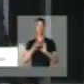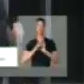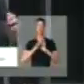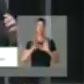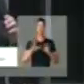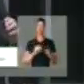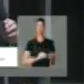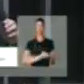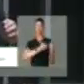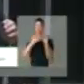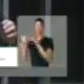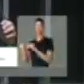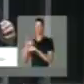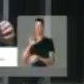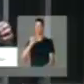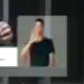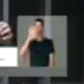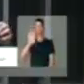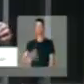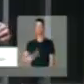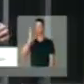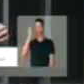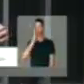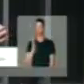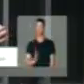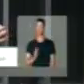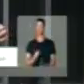a importação de café para o Brasil.